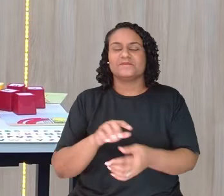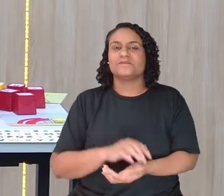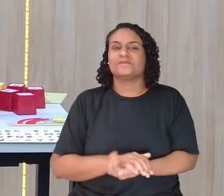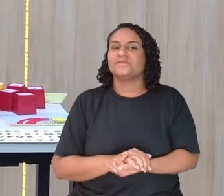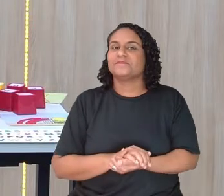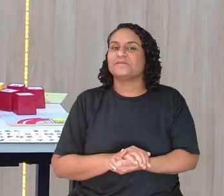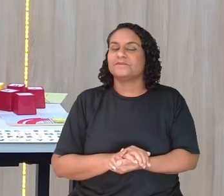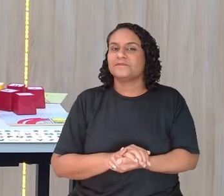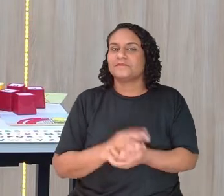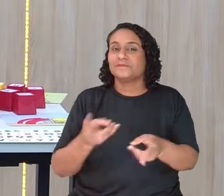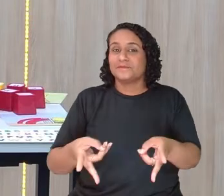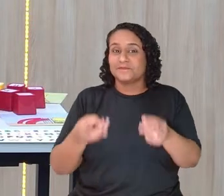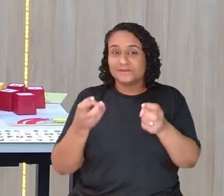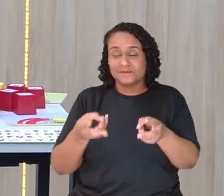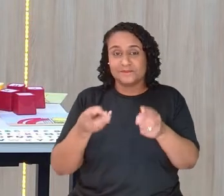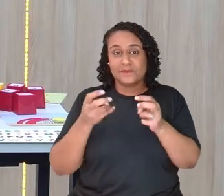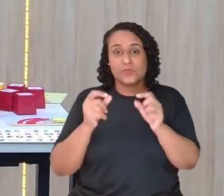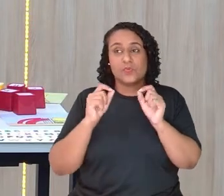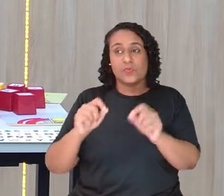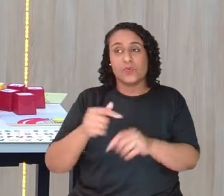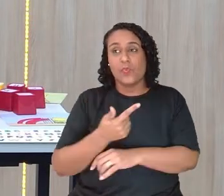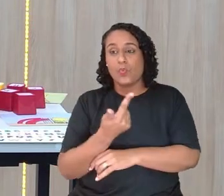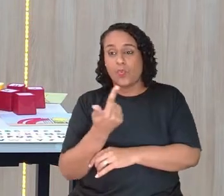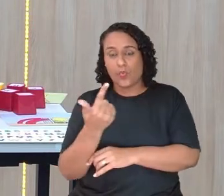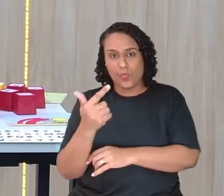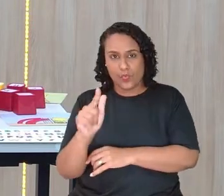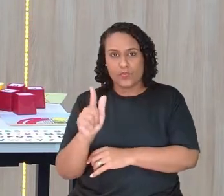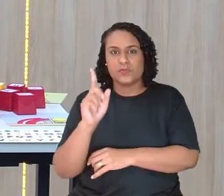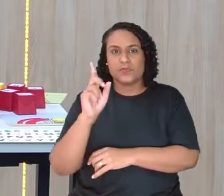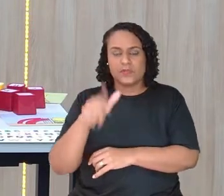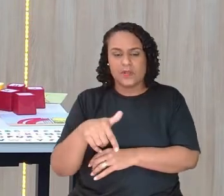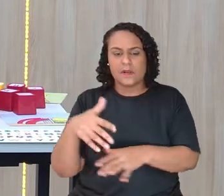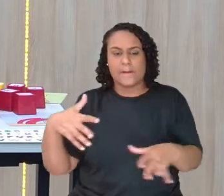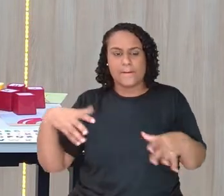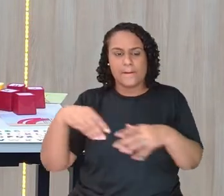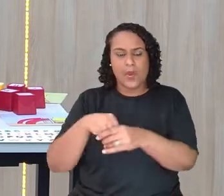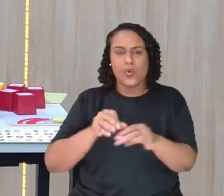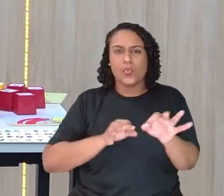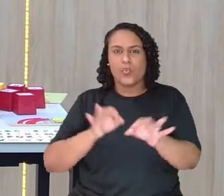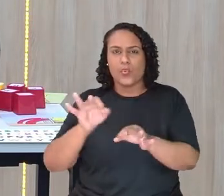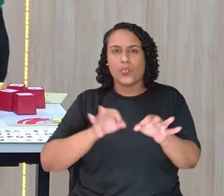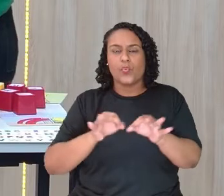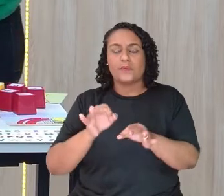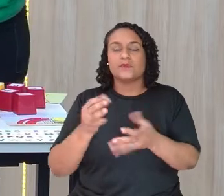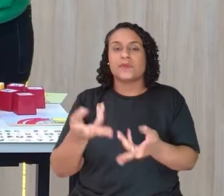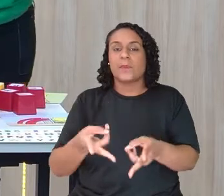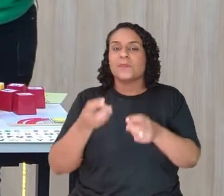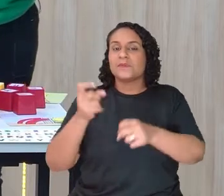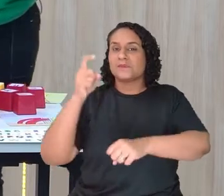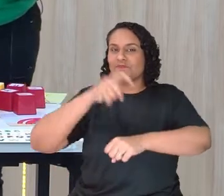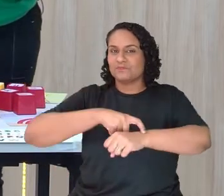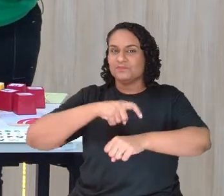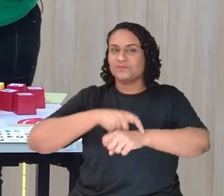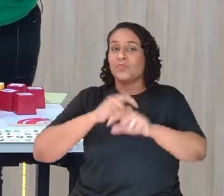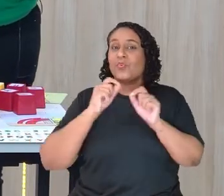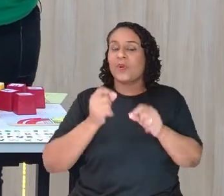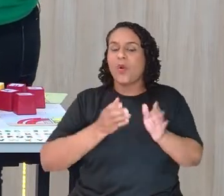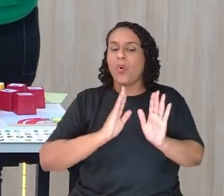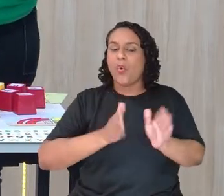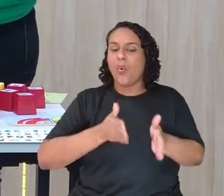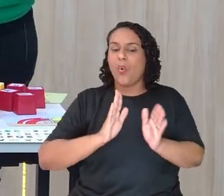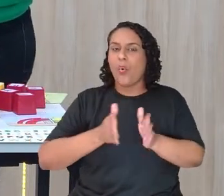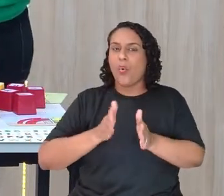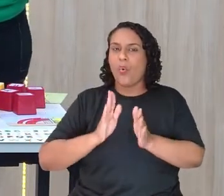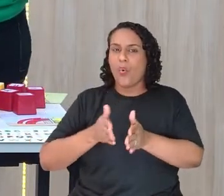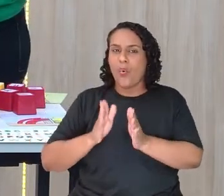observar outra que também faz parte desta organização para a orientação temporal, que é a